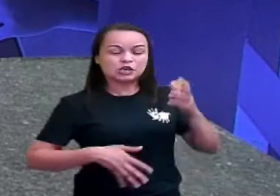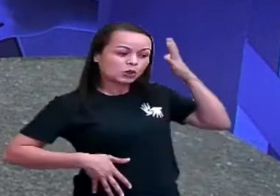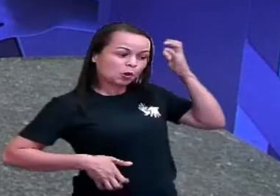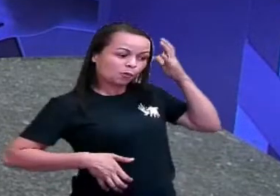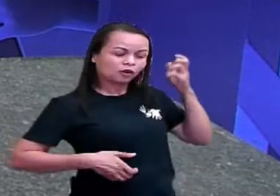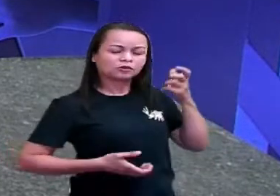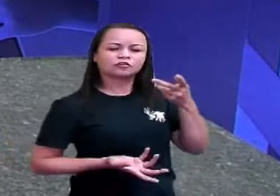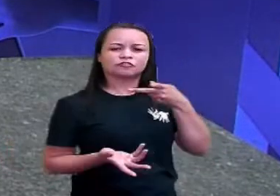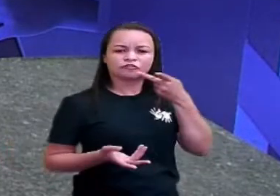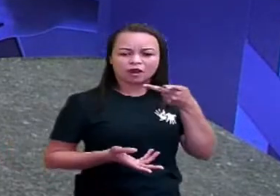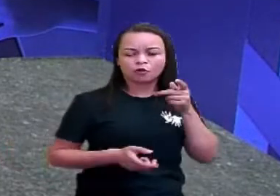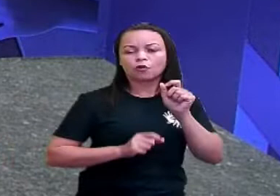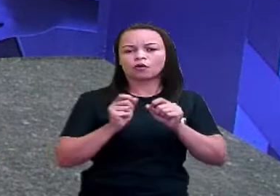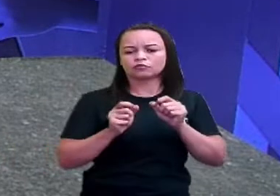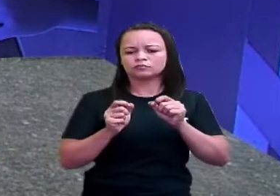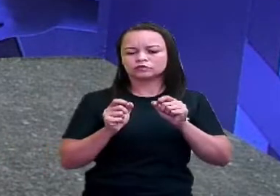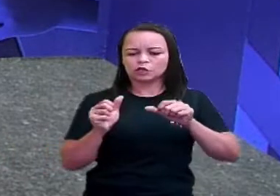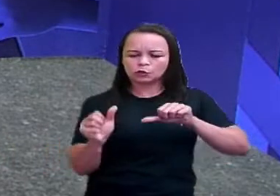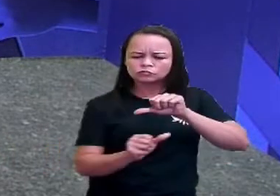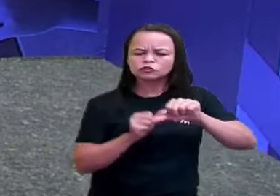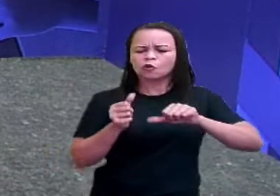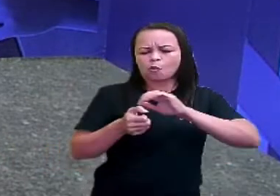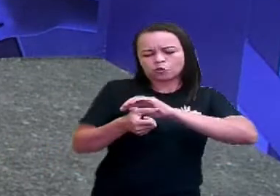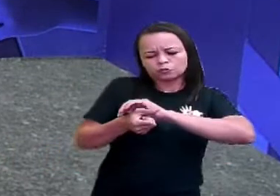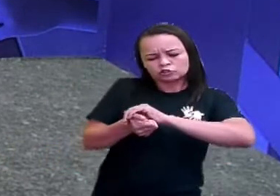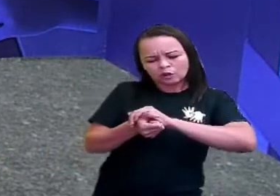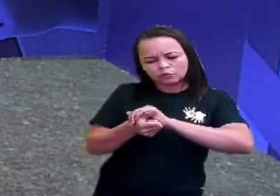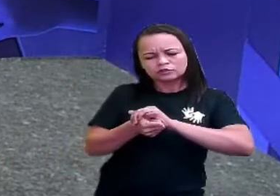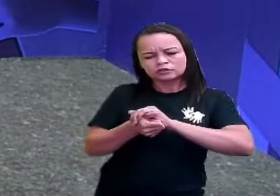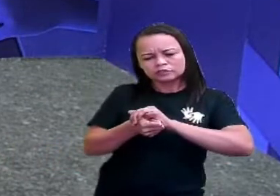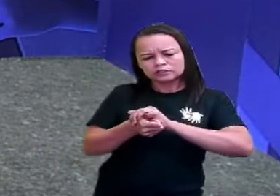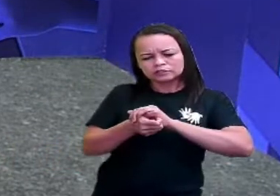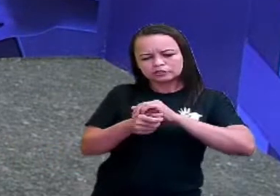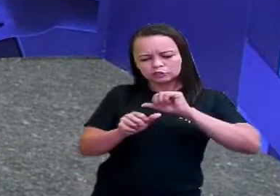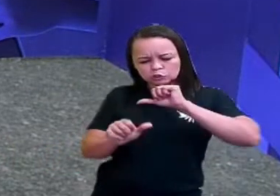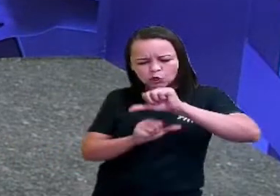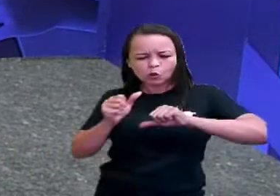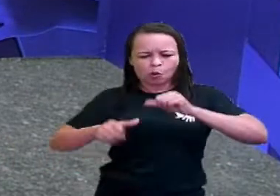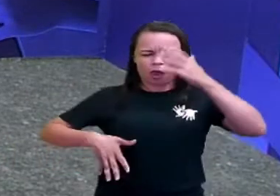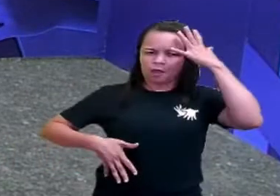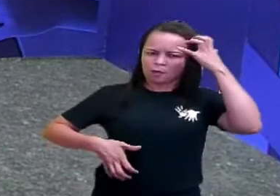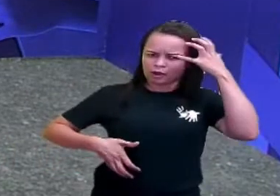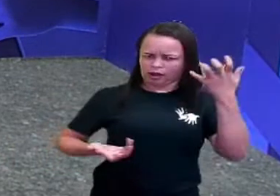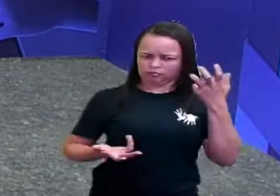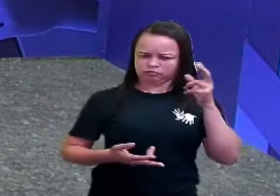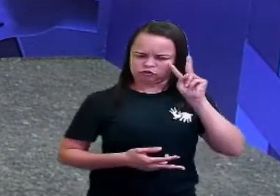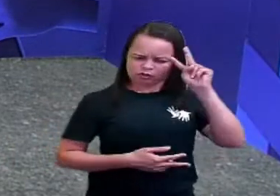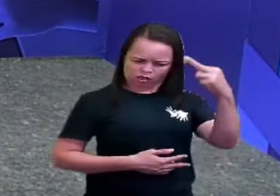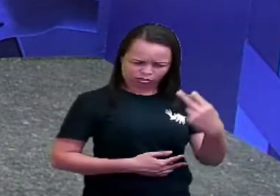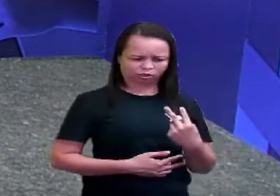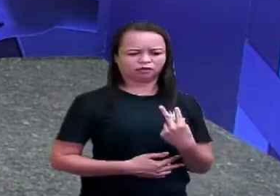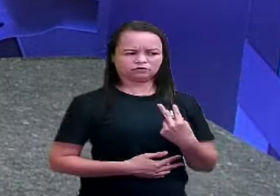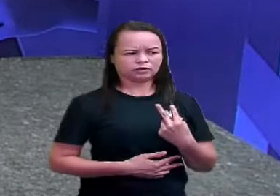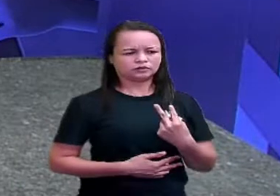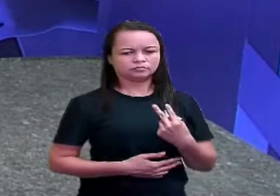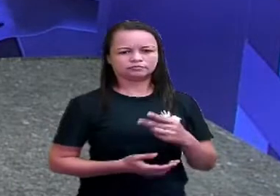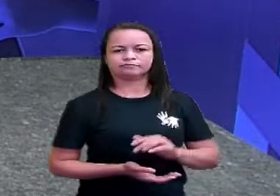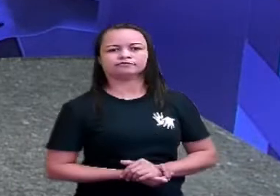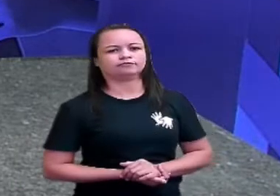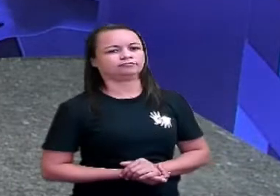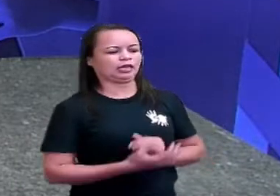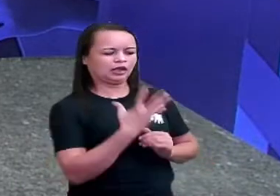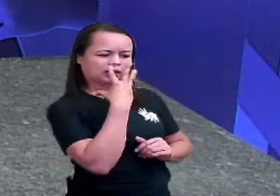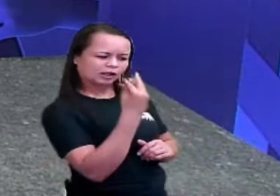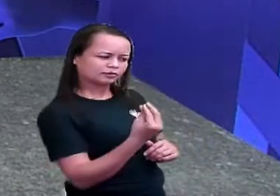"Eu sou o jabuti, fantasiado de macaco, não tá vendo?" A dona raposa disse: "Ah,